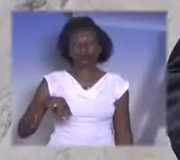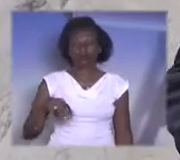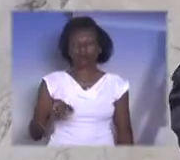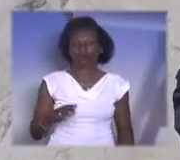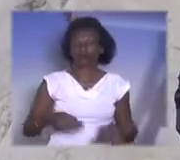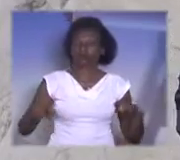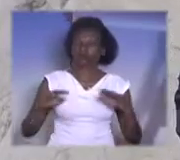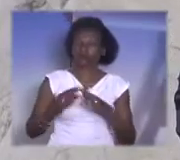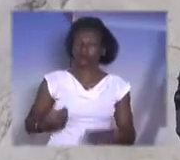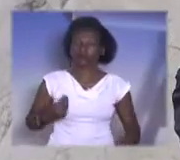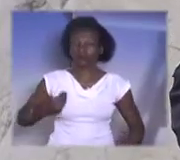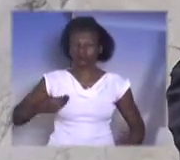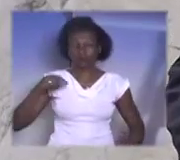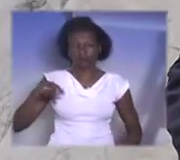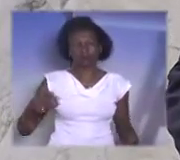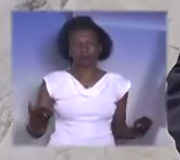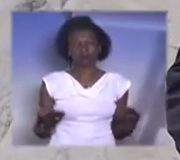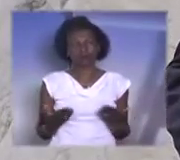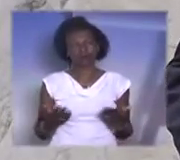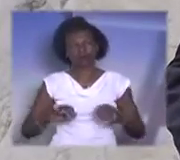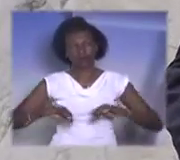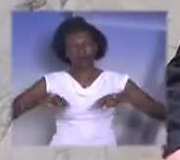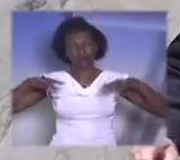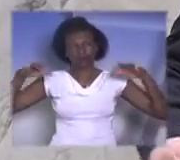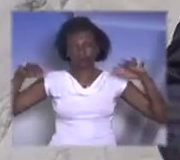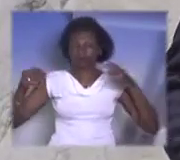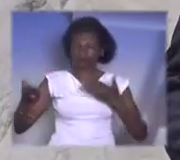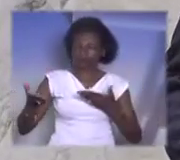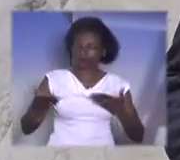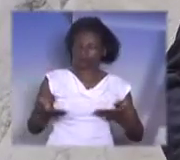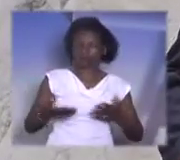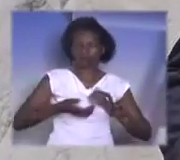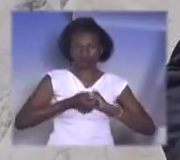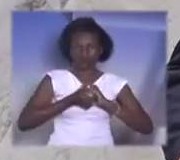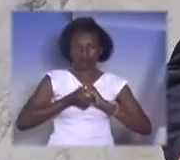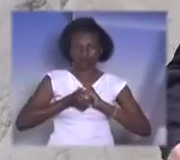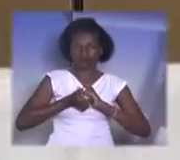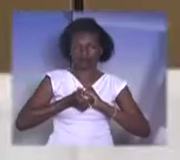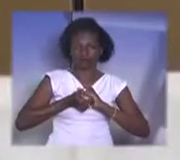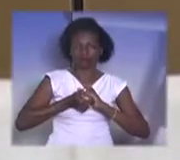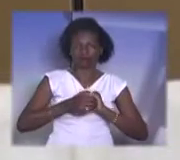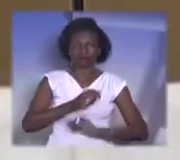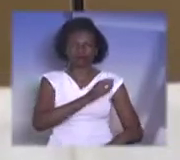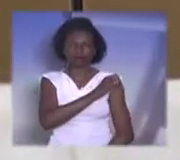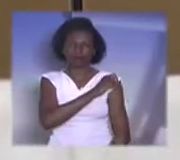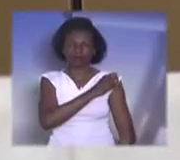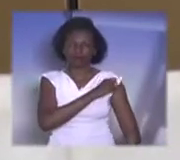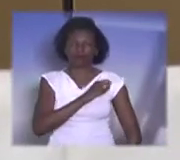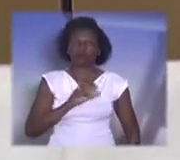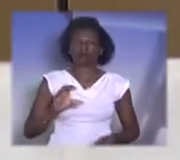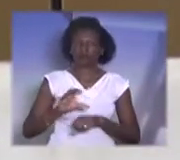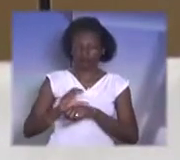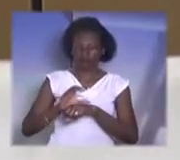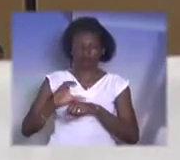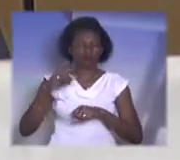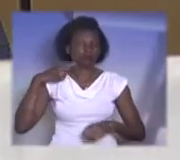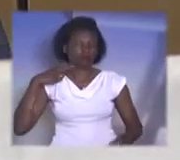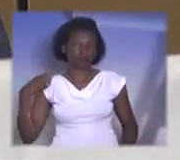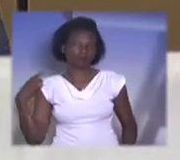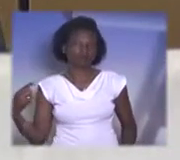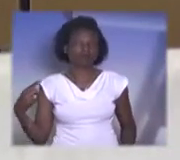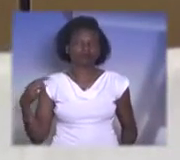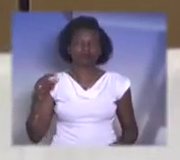senhores aqui presente no plenário sejam bem-vindos quero saudar aqui os alunos do curso de direito da universidade